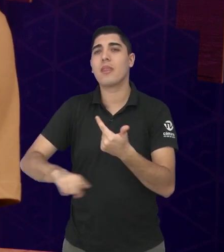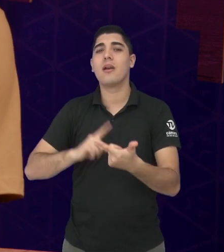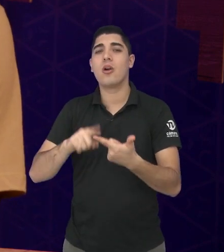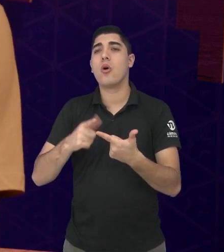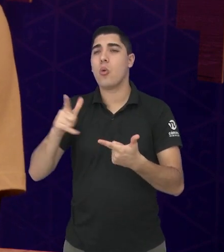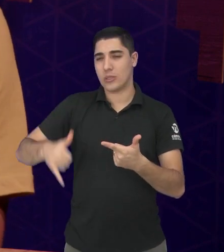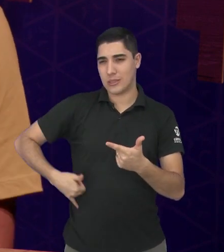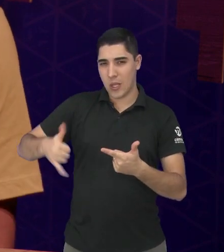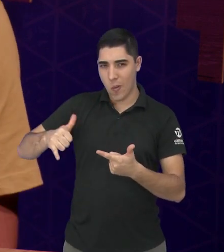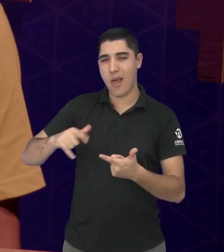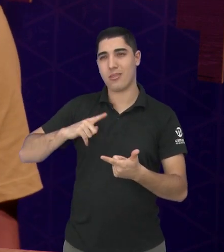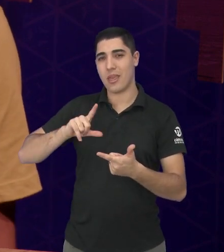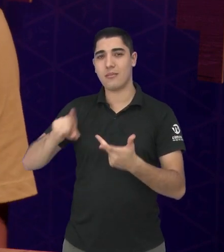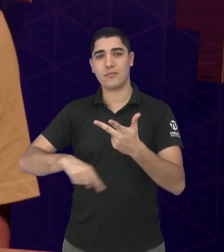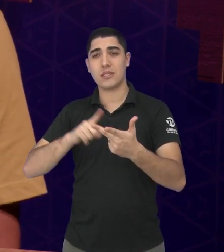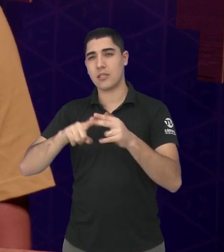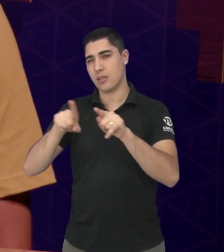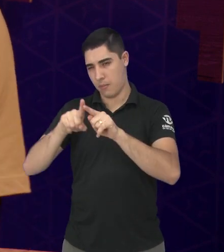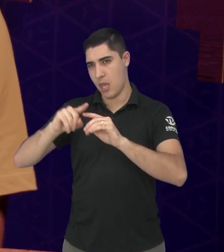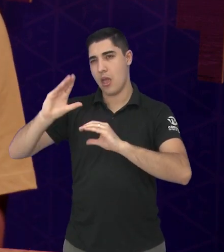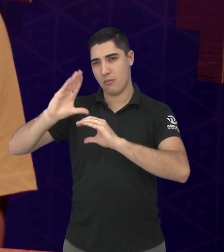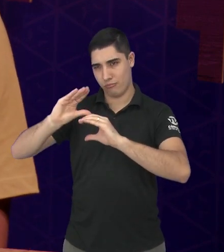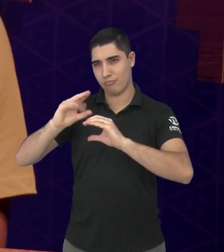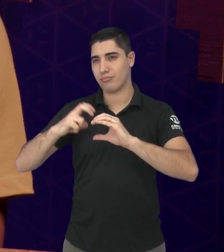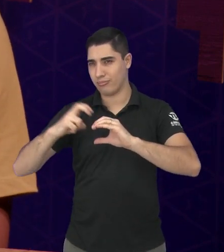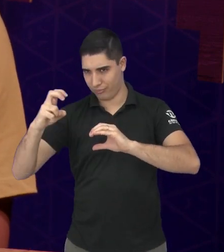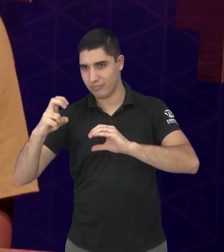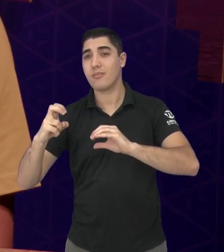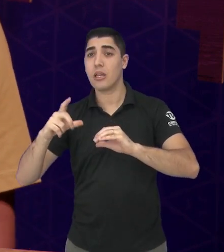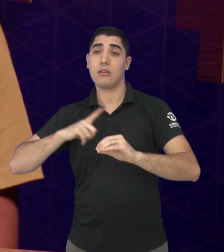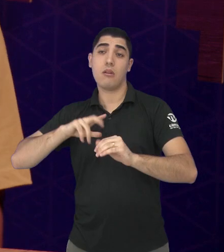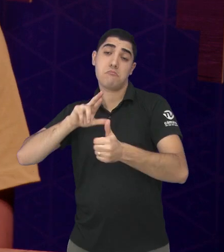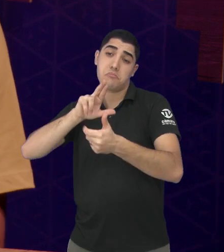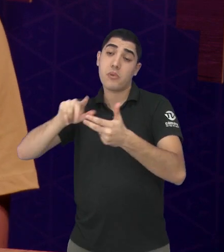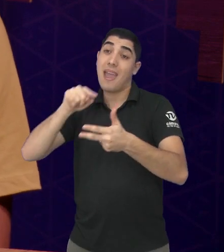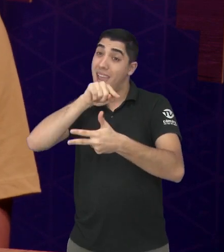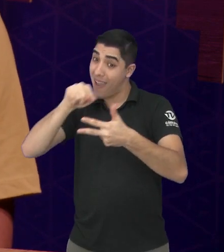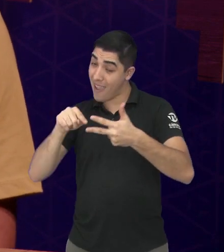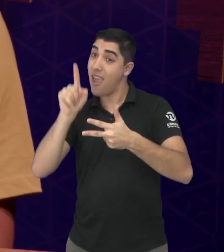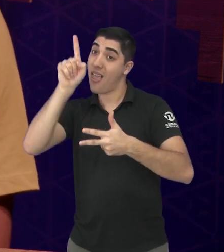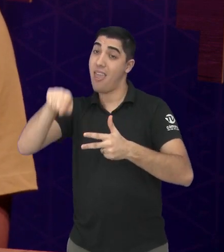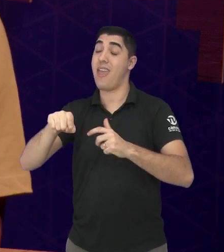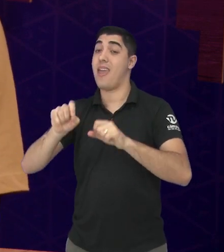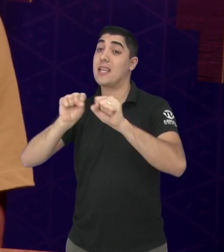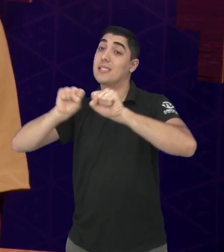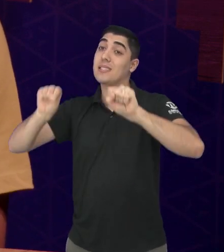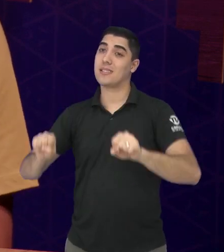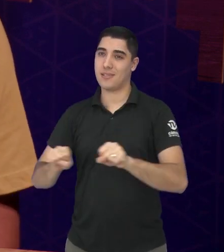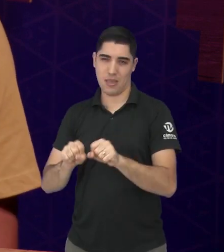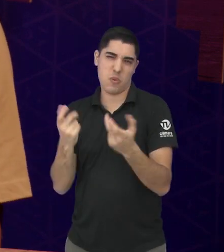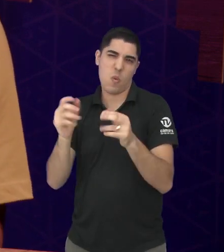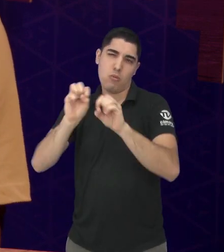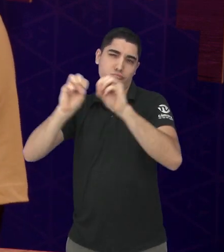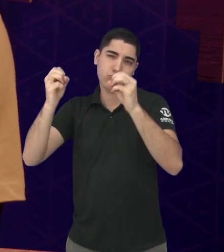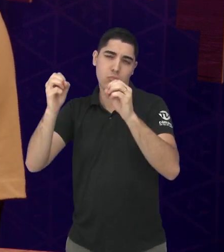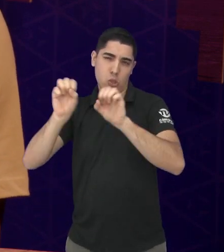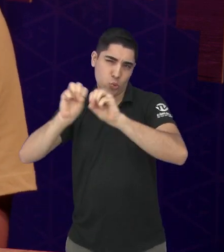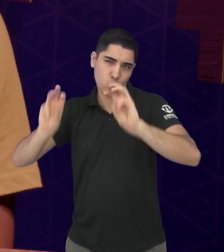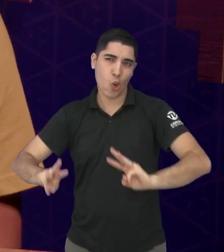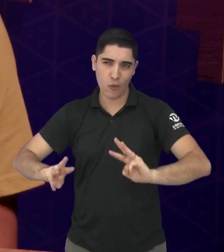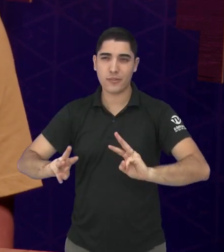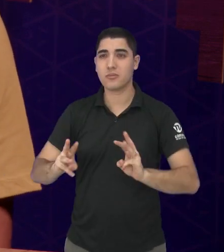Assistant e o ChatGPT. São sistemas que a gente vai lá e pede, recorre, programa,